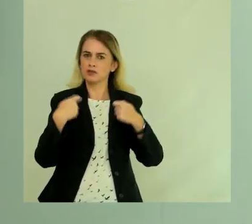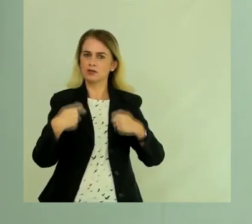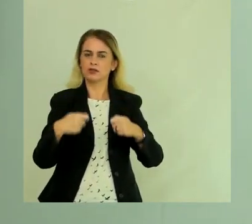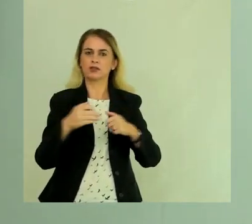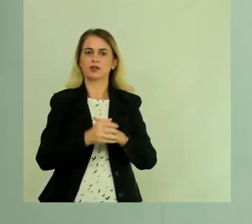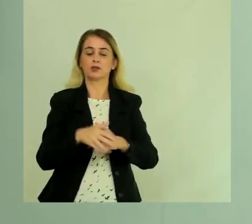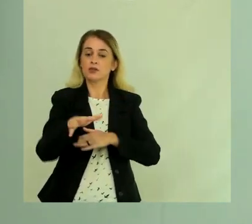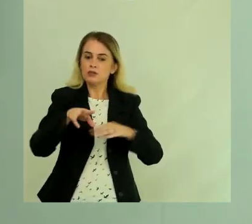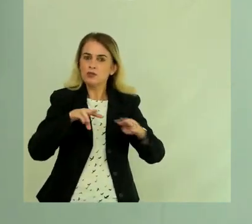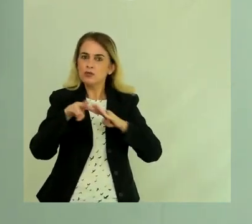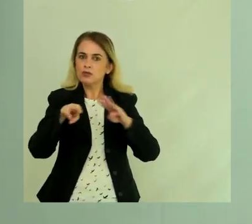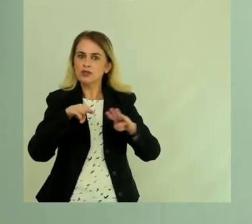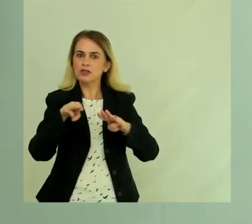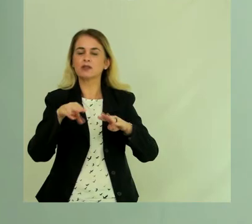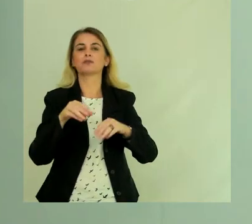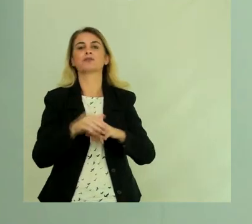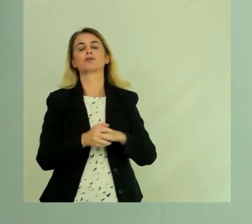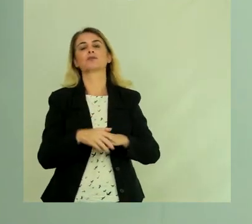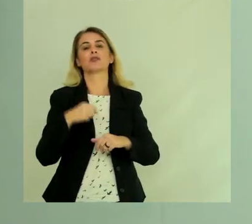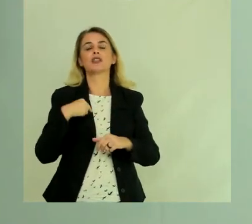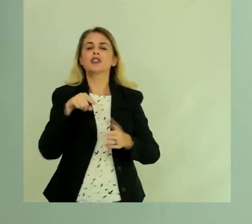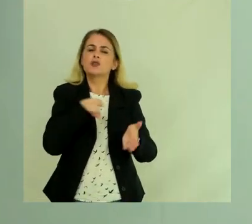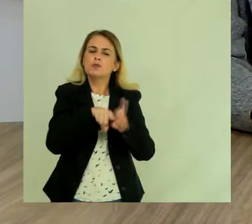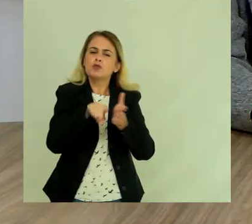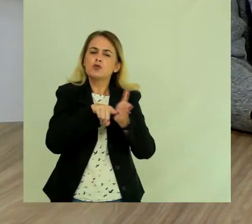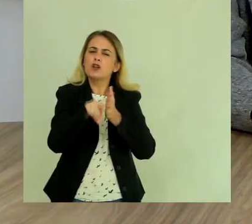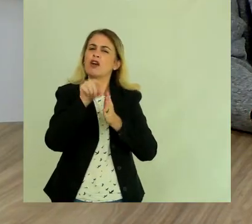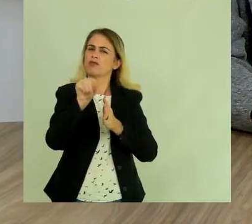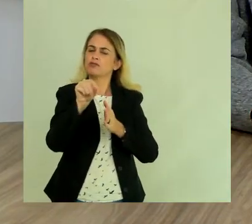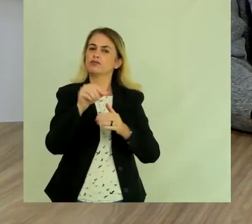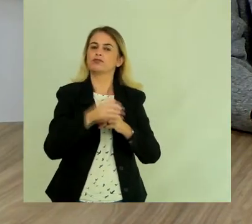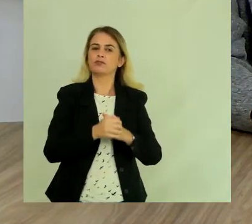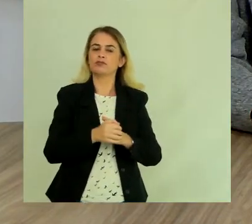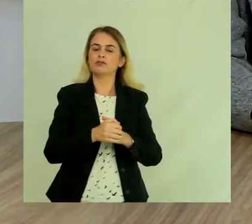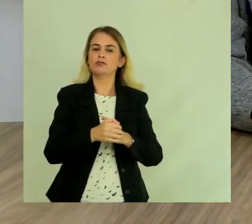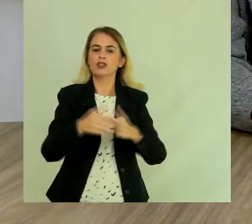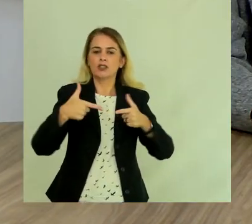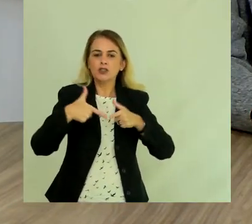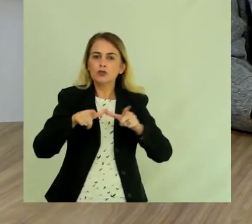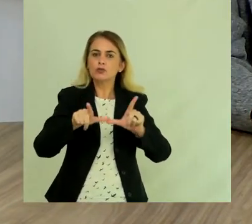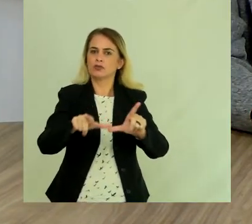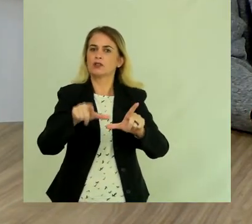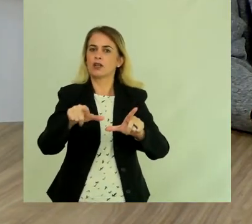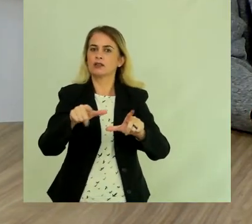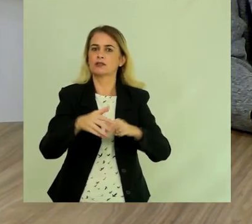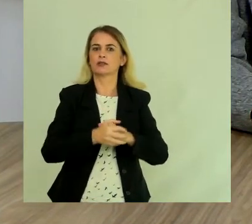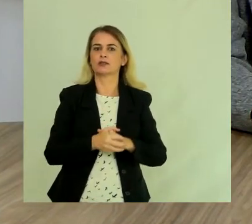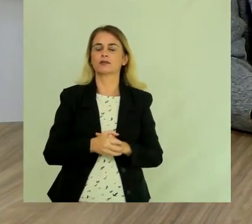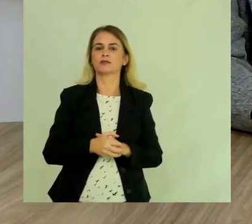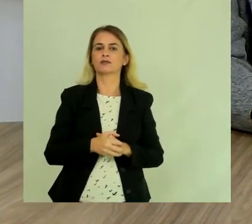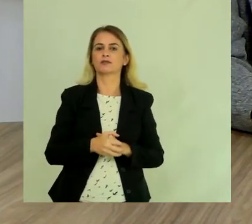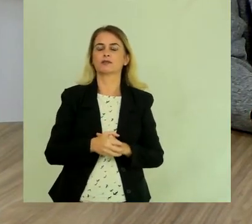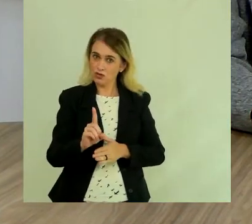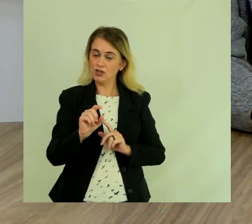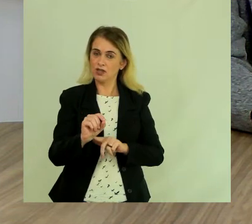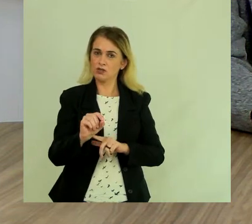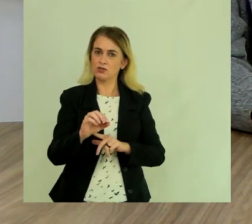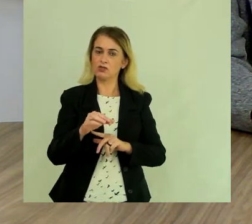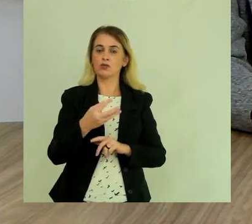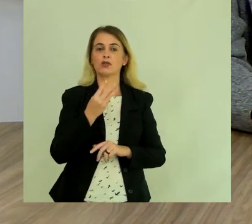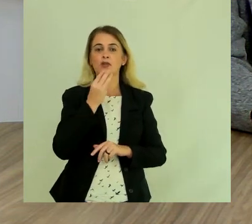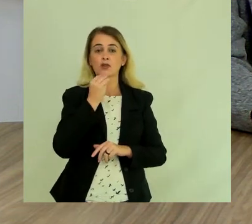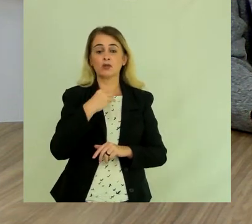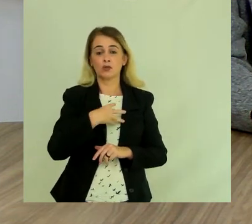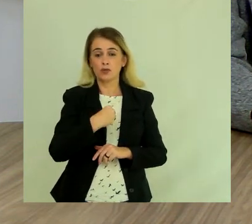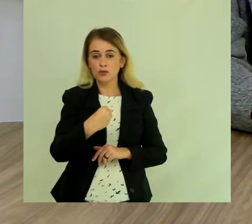dessa mobilização, de questionar, de perguntar, de correr atrás, porque são direitos dos seus filhos, né?